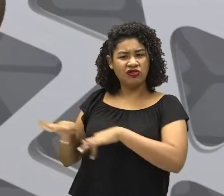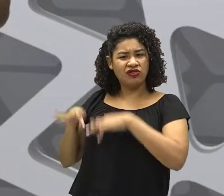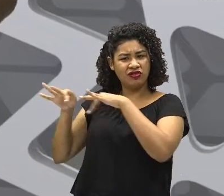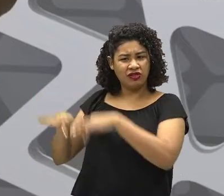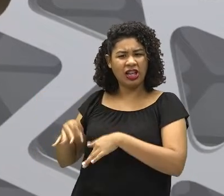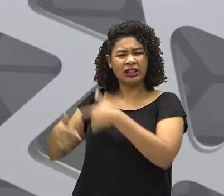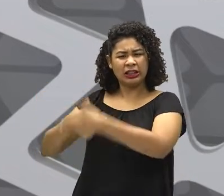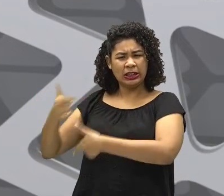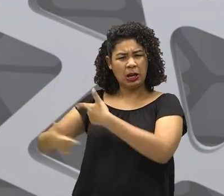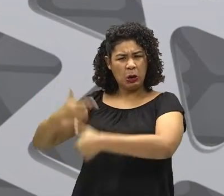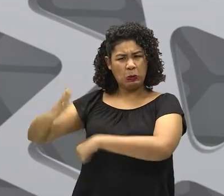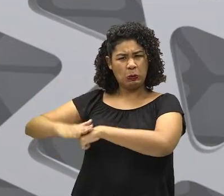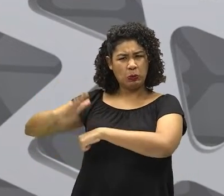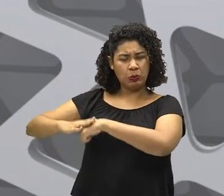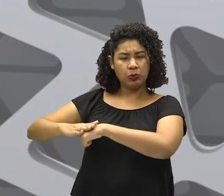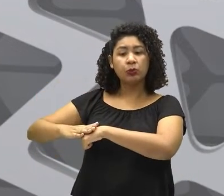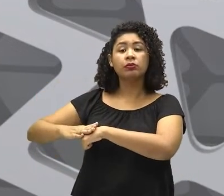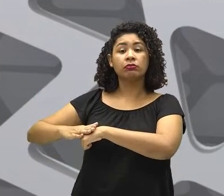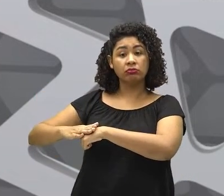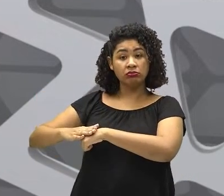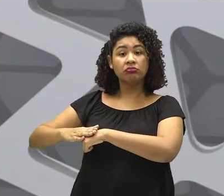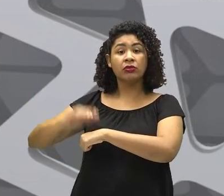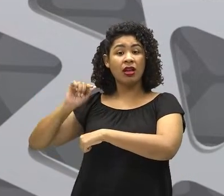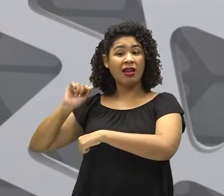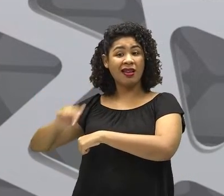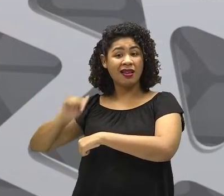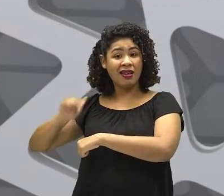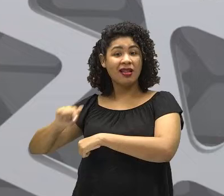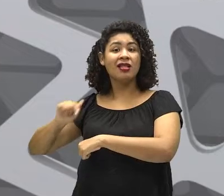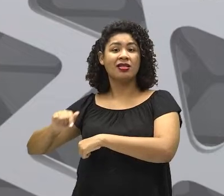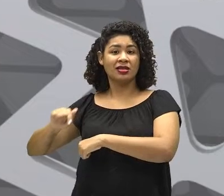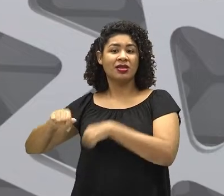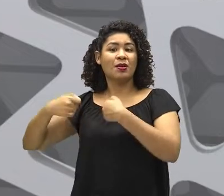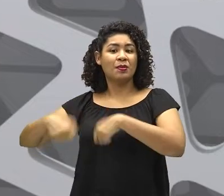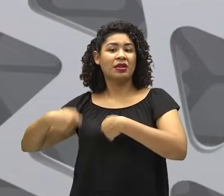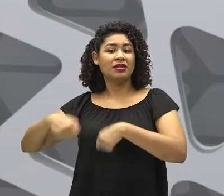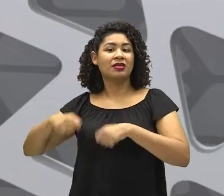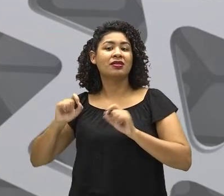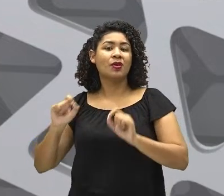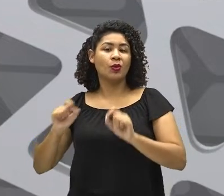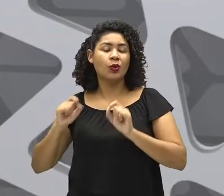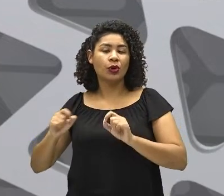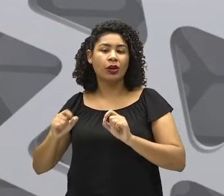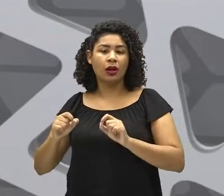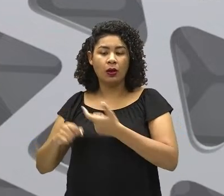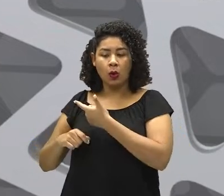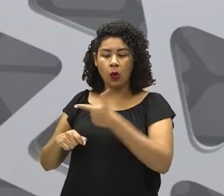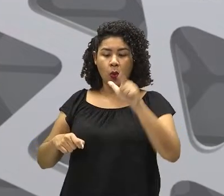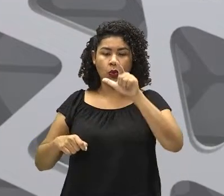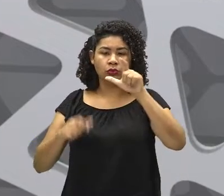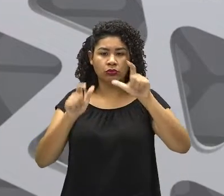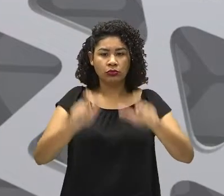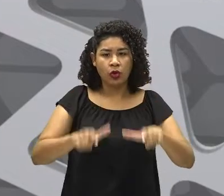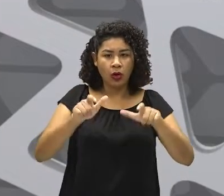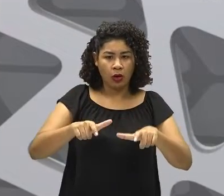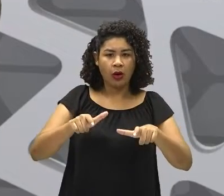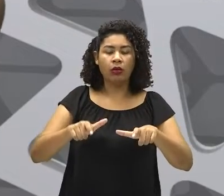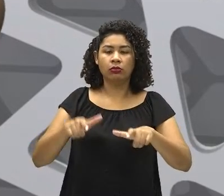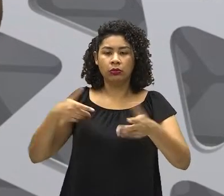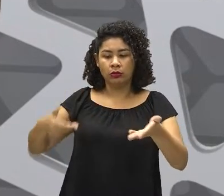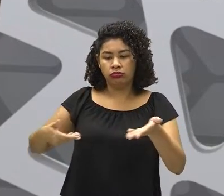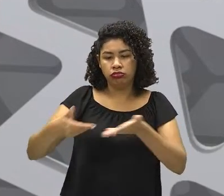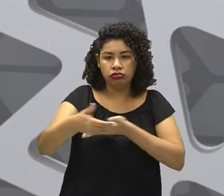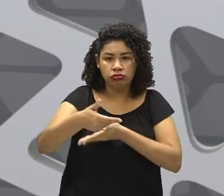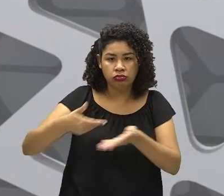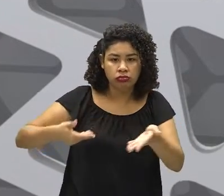produzir tudo o que necessitavam, vai ser necessário que eles comecem a exercer relações comerciais com outras áreas de terra,